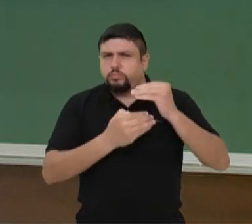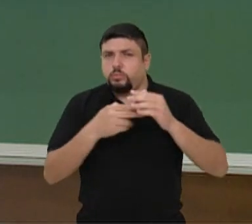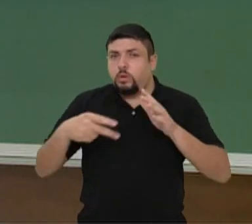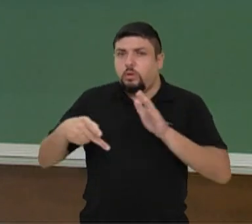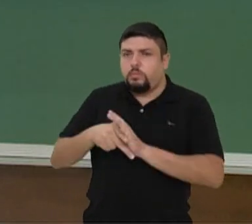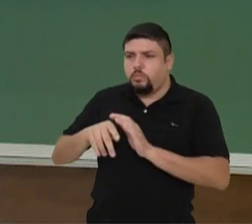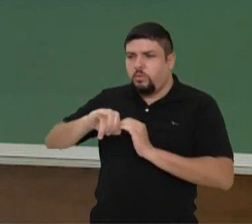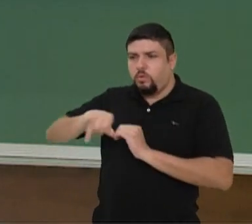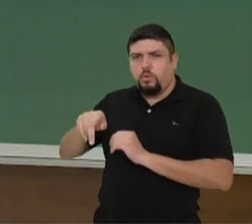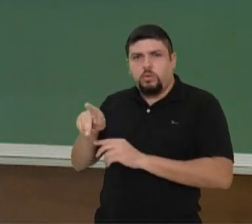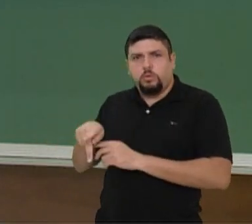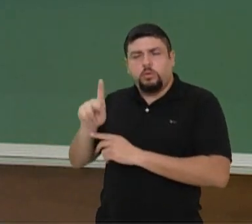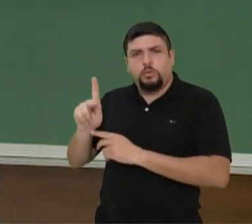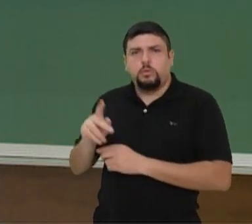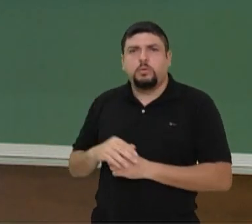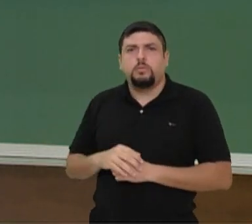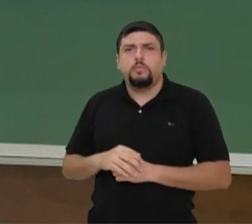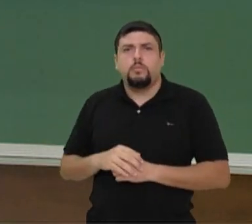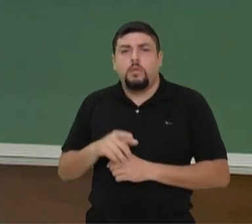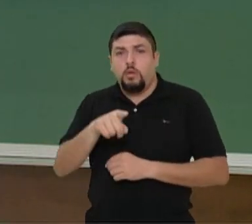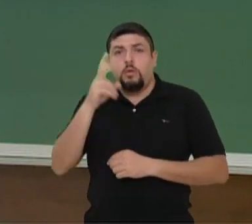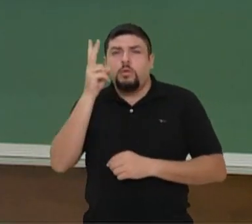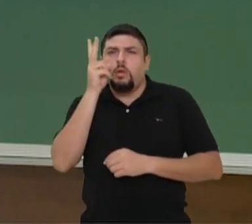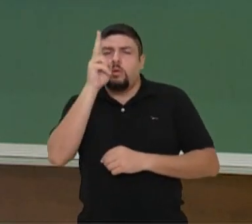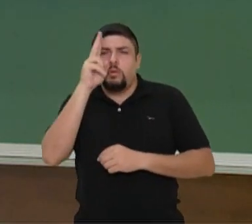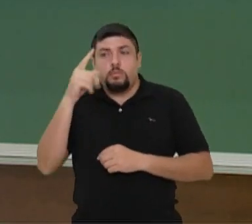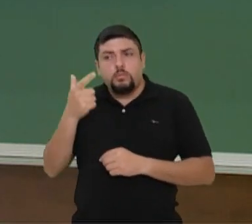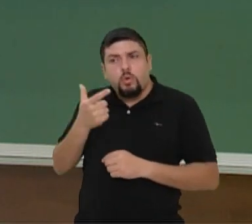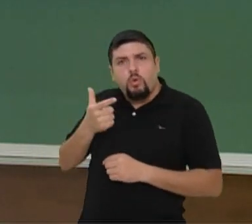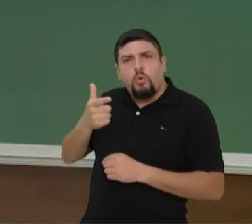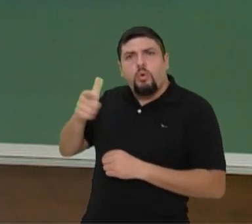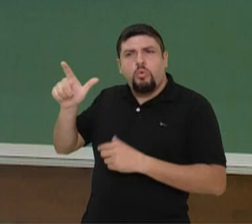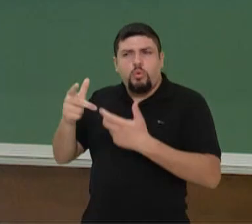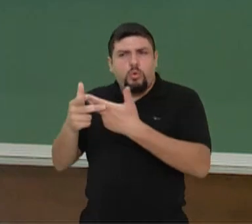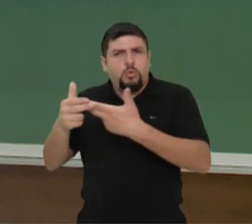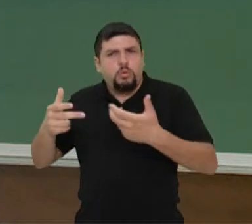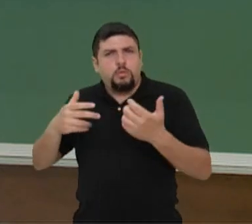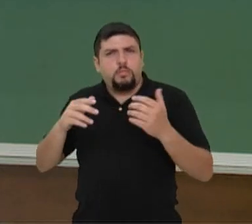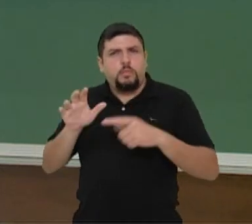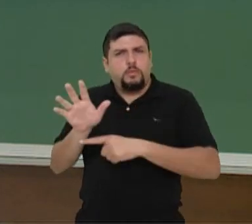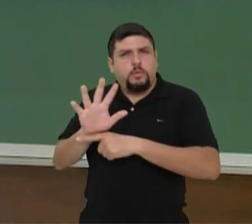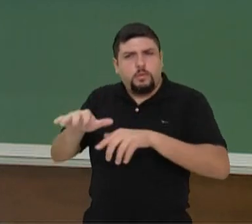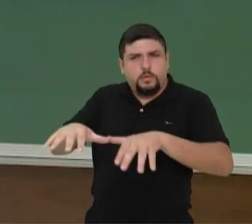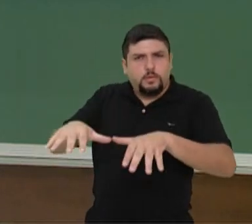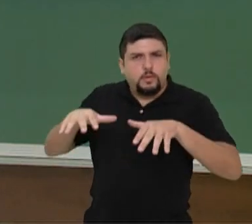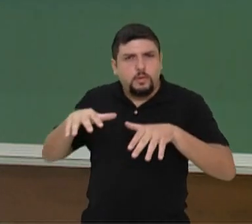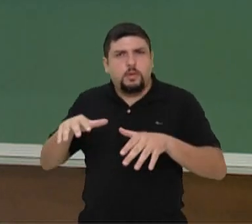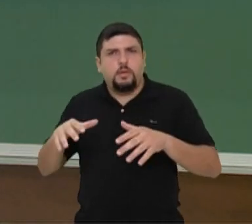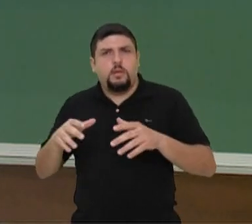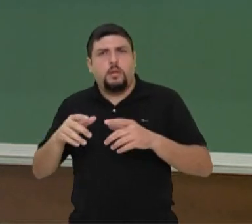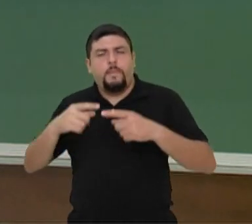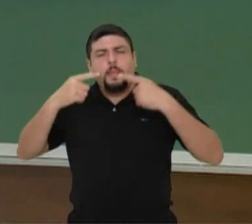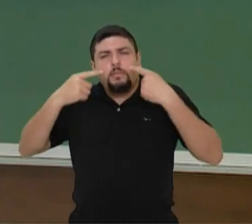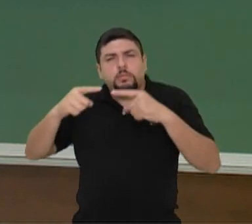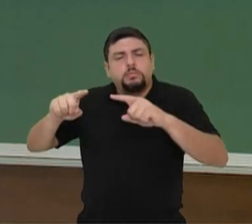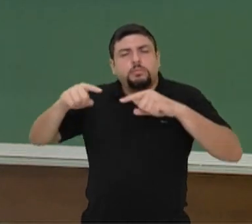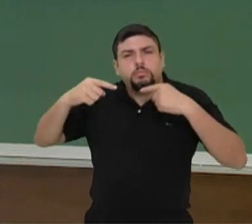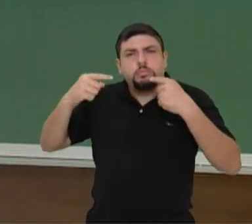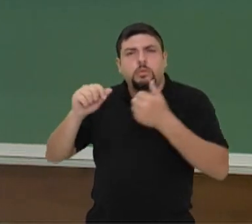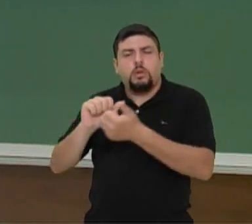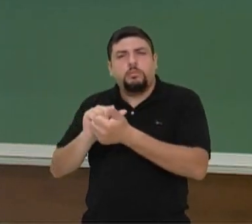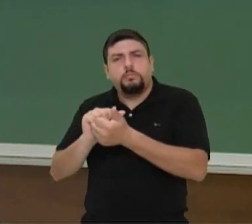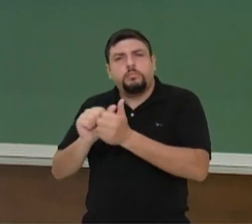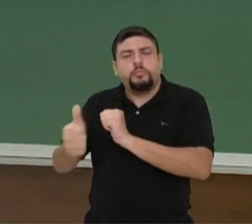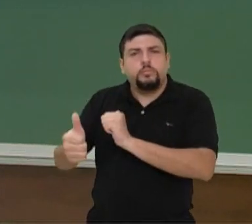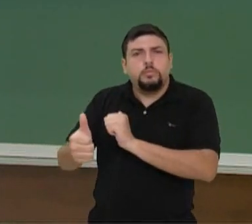que os outros eventos culturais, no cinema, na música, no esporte, estão sempre relacionados nos